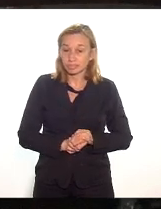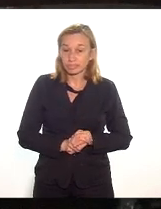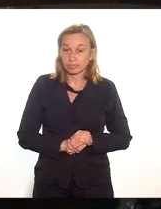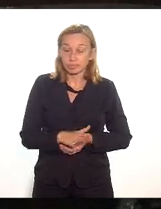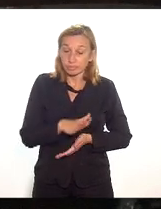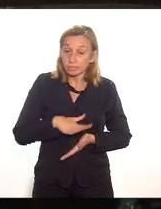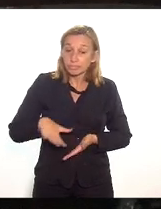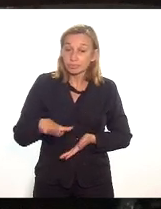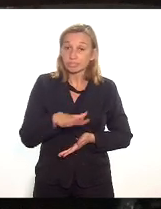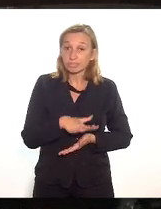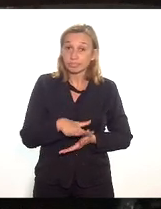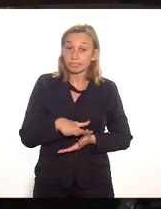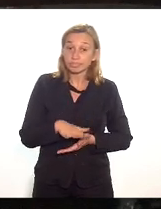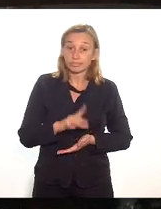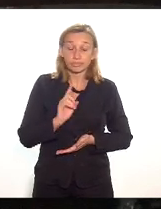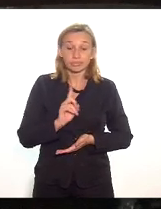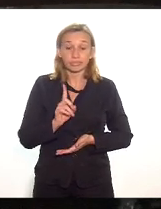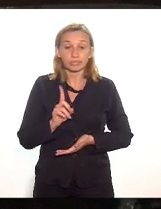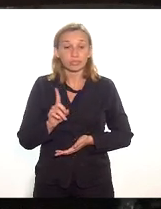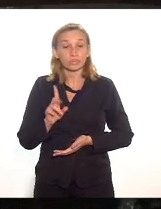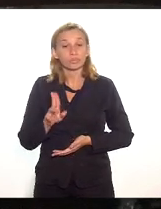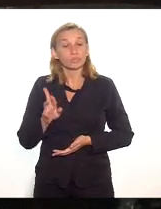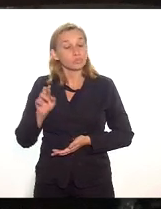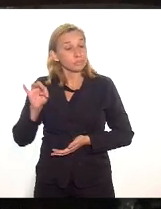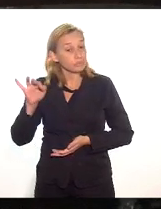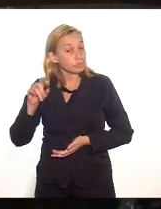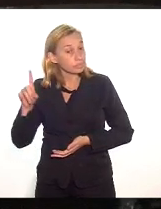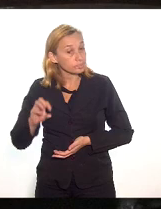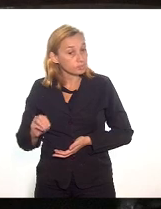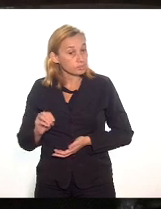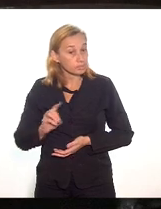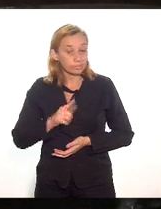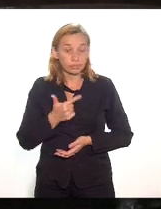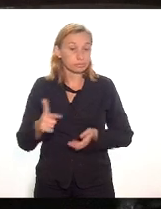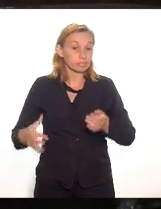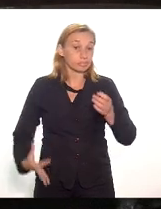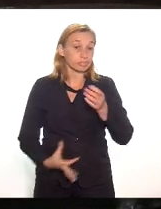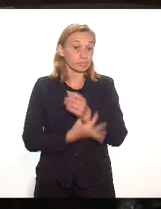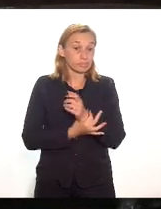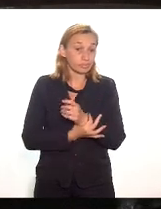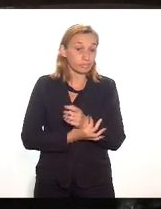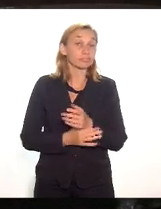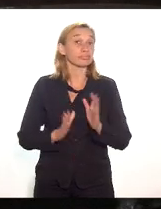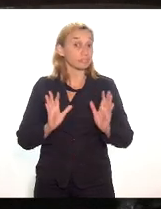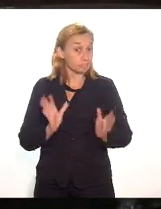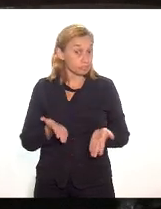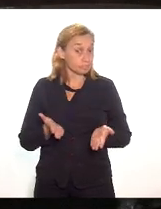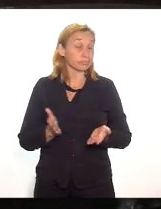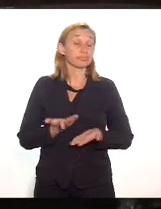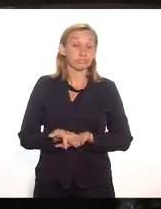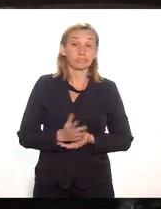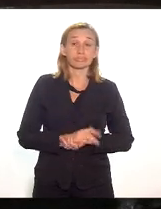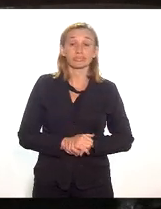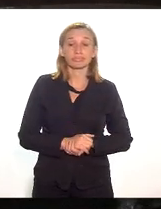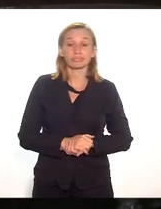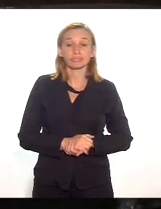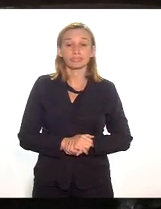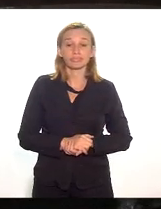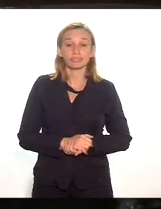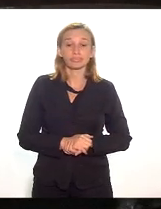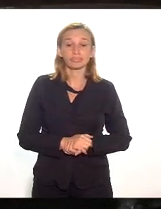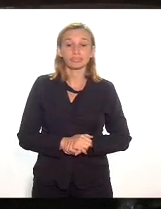espaços não urbanizados e sem segurança, supostamente segurança,